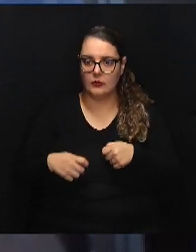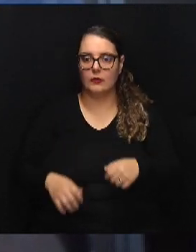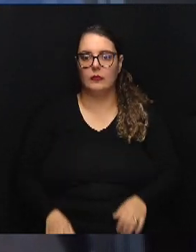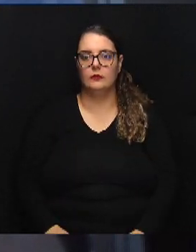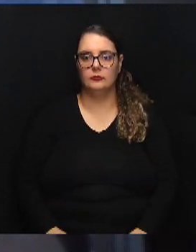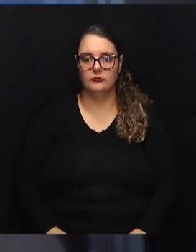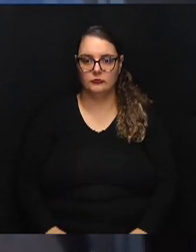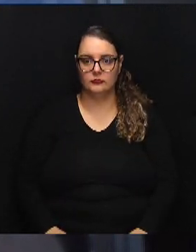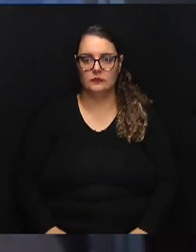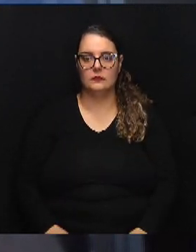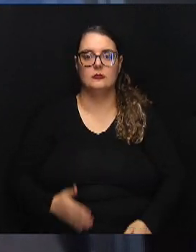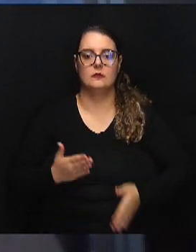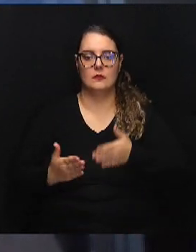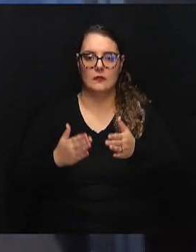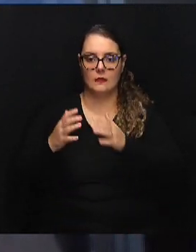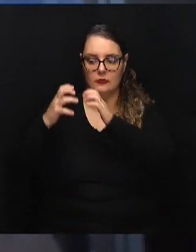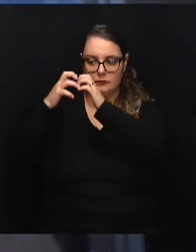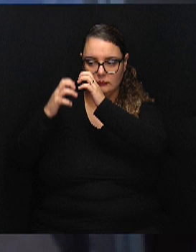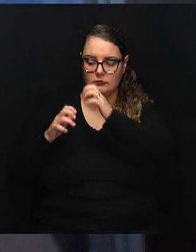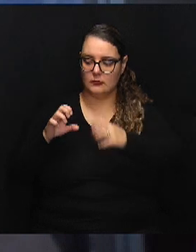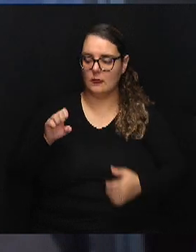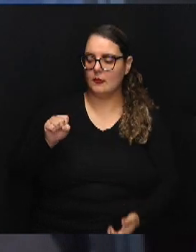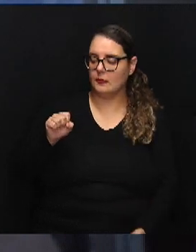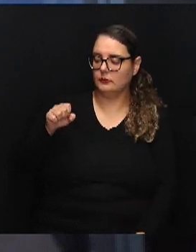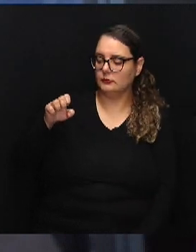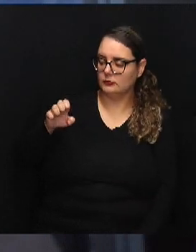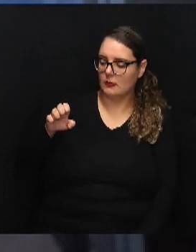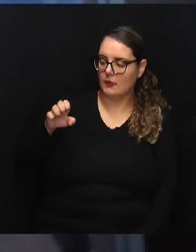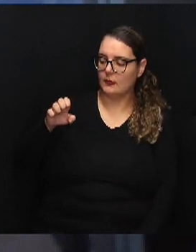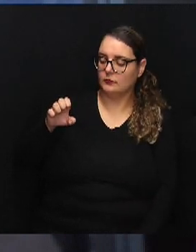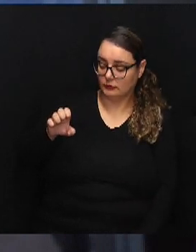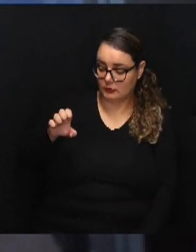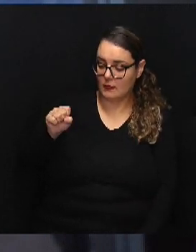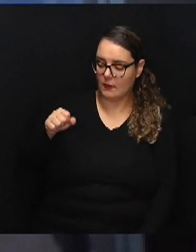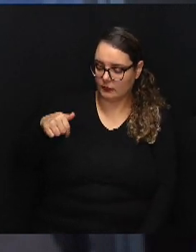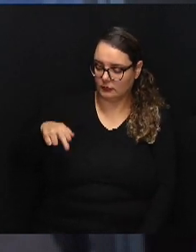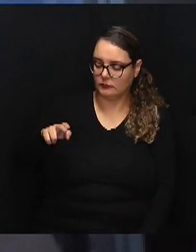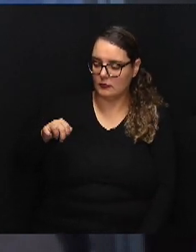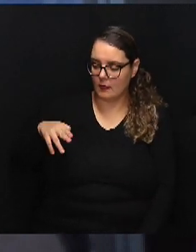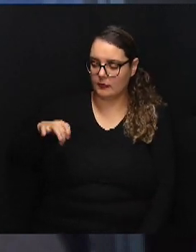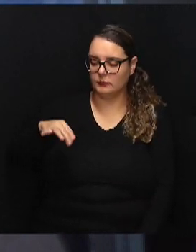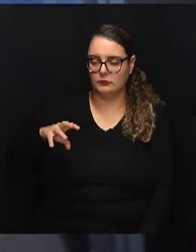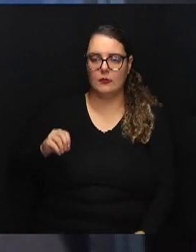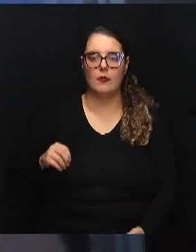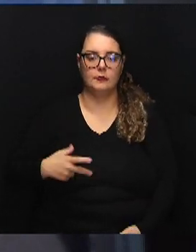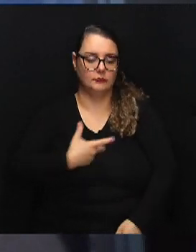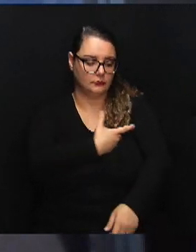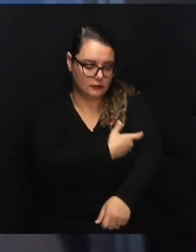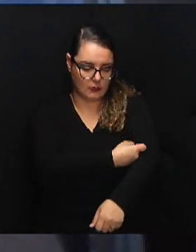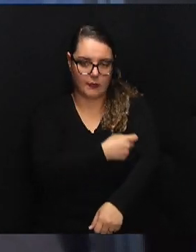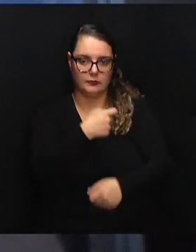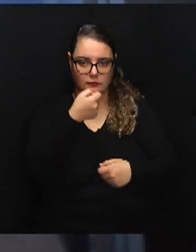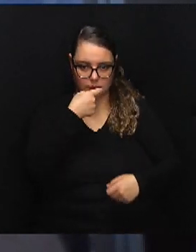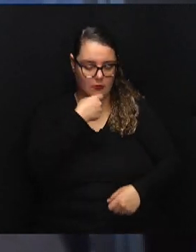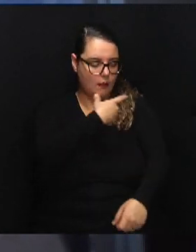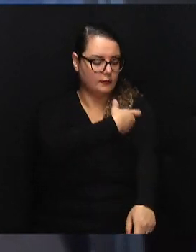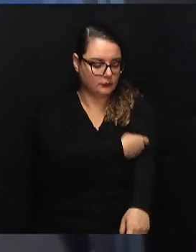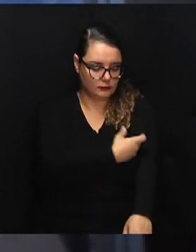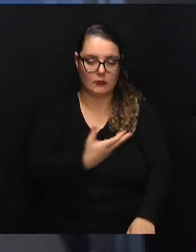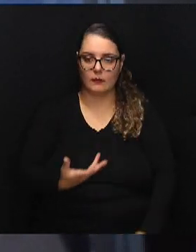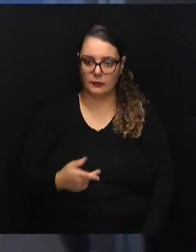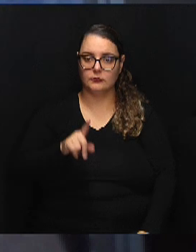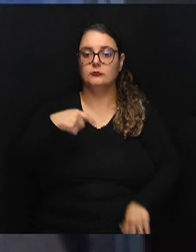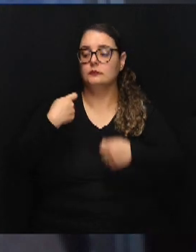né, tratamento do AVC isquêmico, que é esse que a gente faz com medicamento na veia, é necessário que a